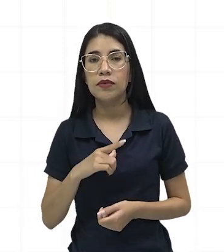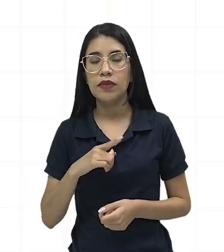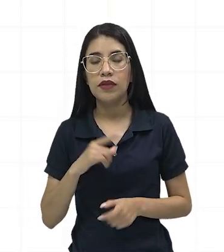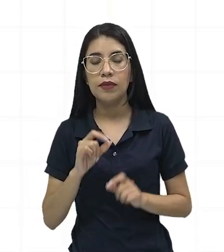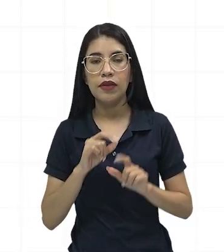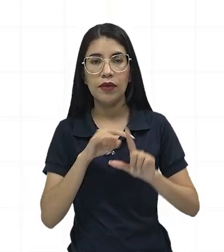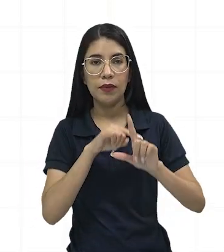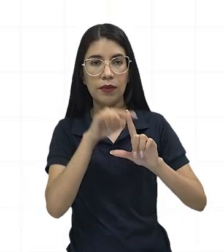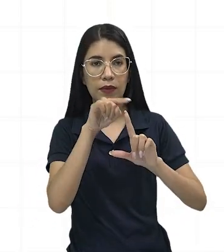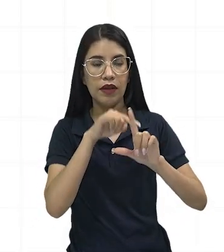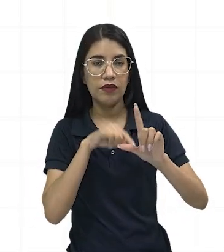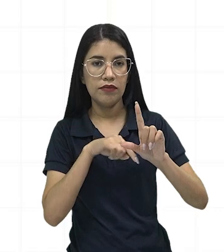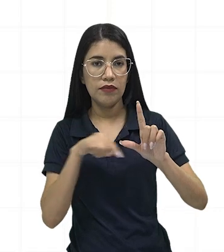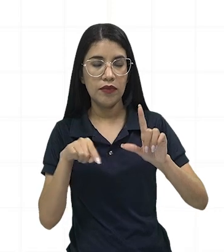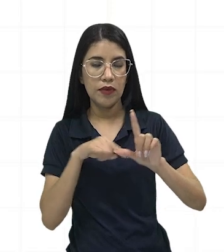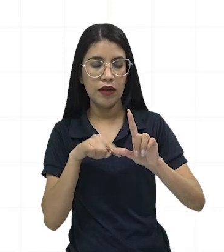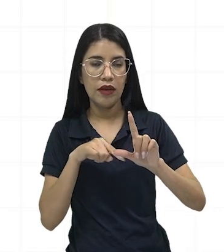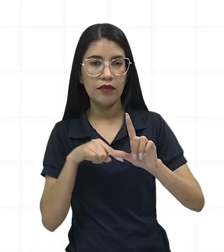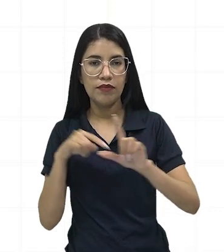2 lados, né?